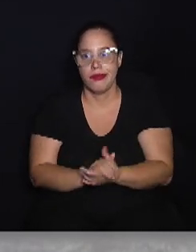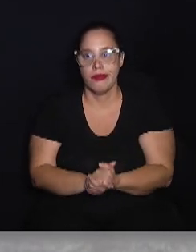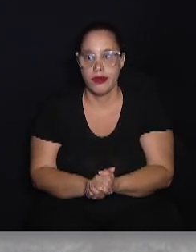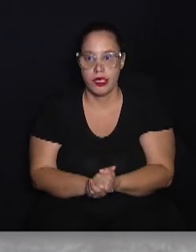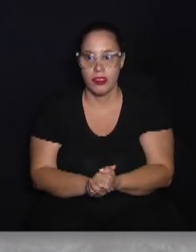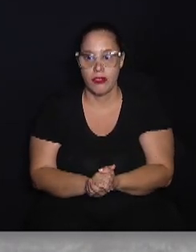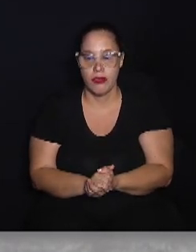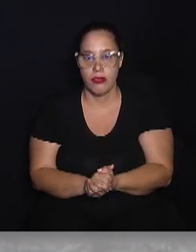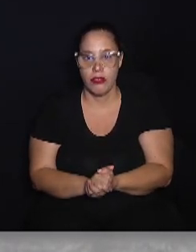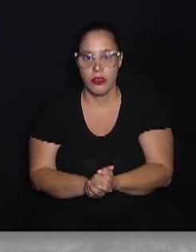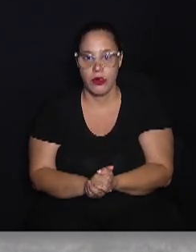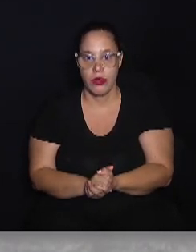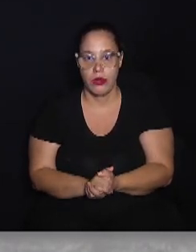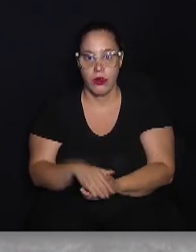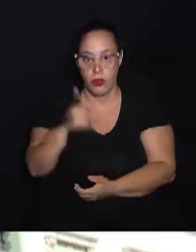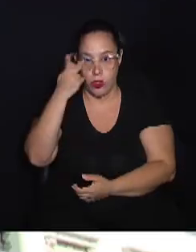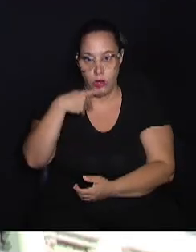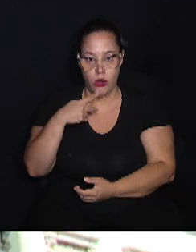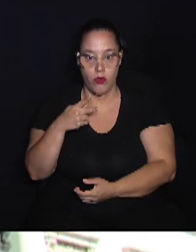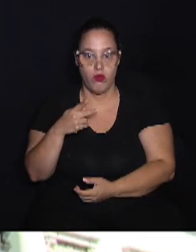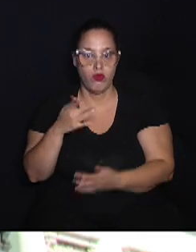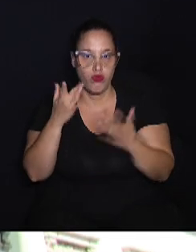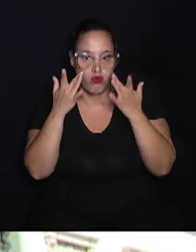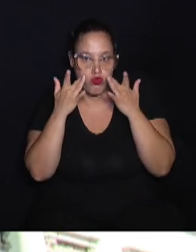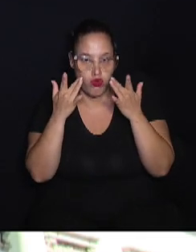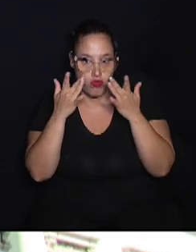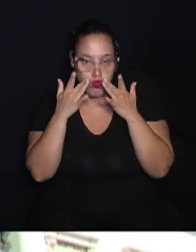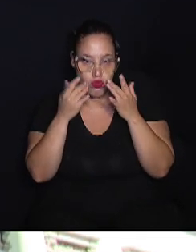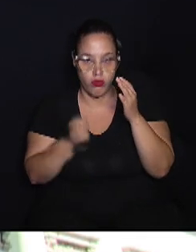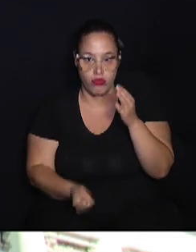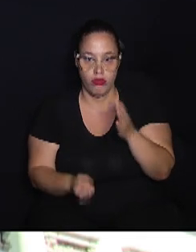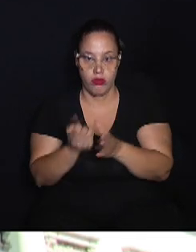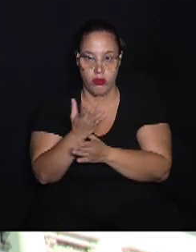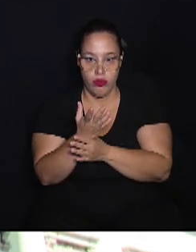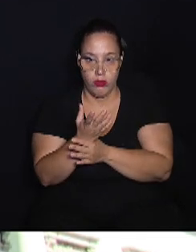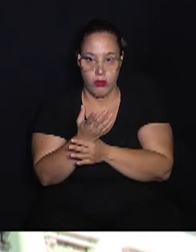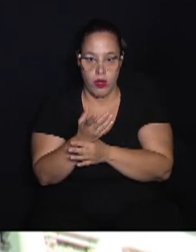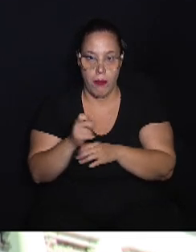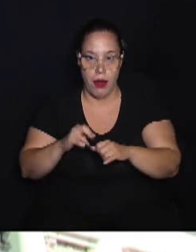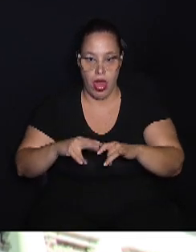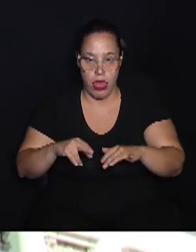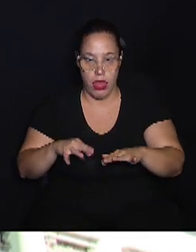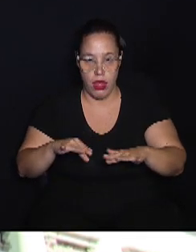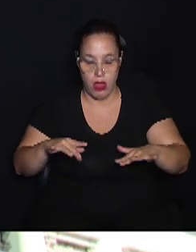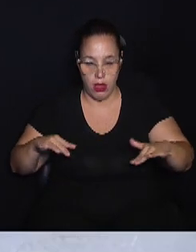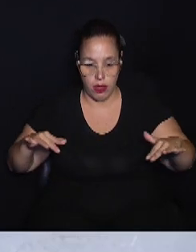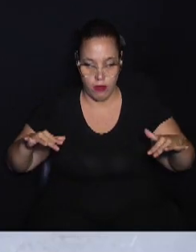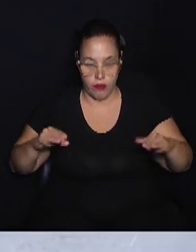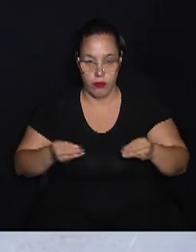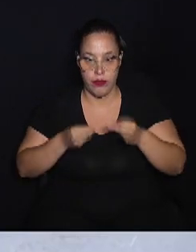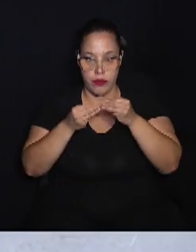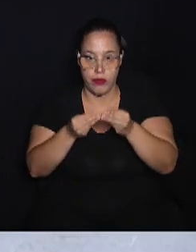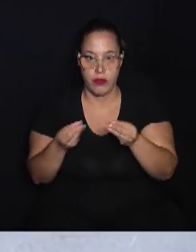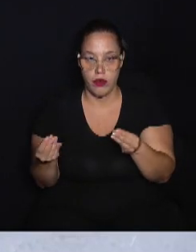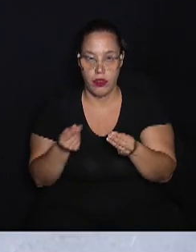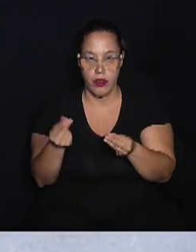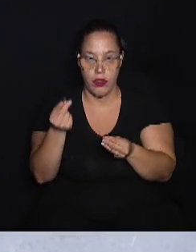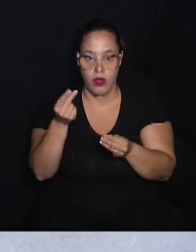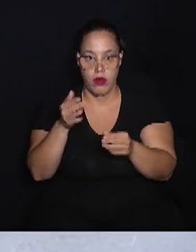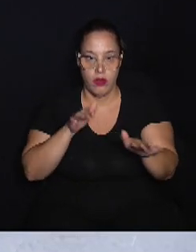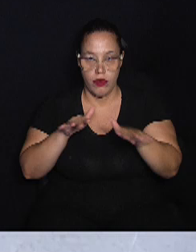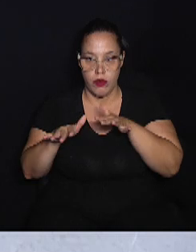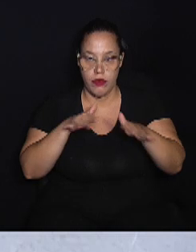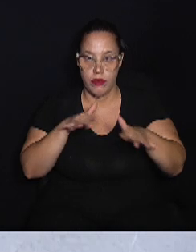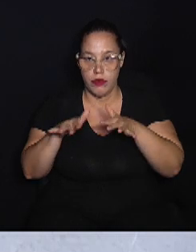partiu da dos próprios artistas o prêmio Campinas de formação de plateia deve ser dado em valor proporcional às